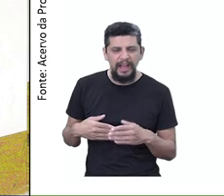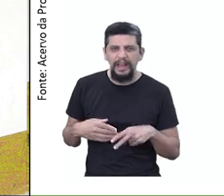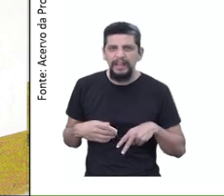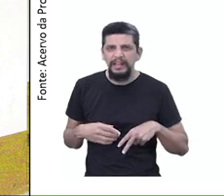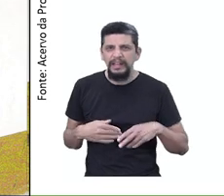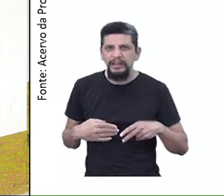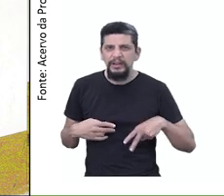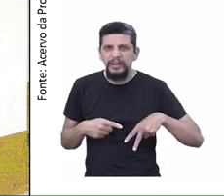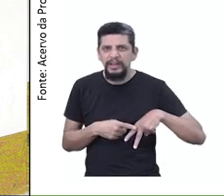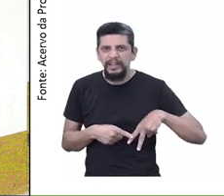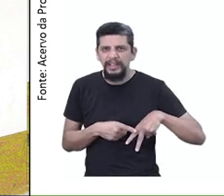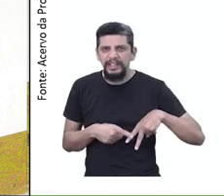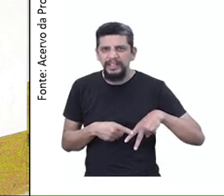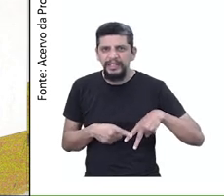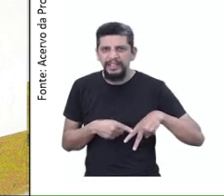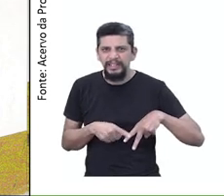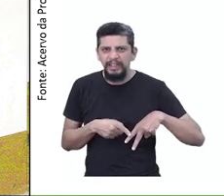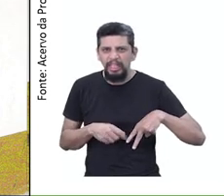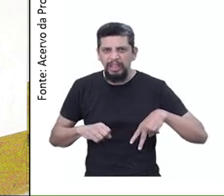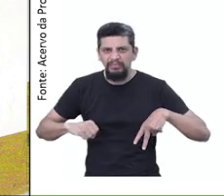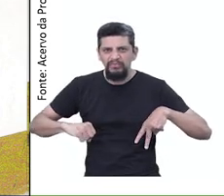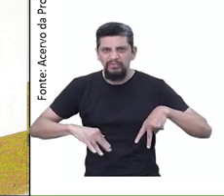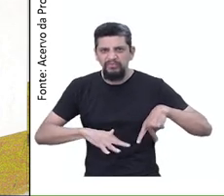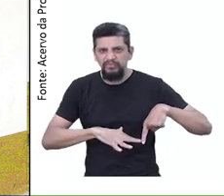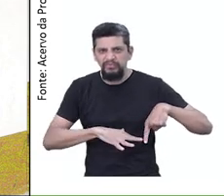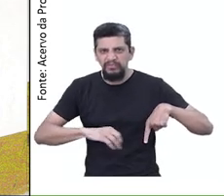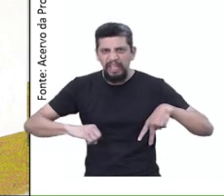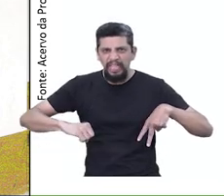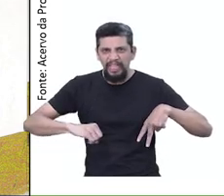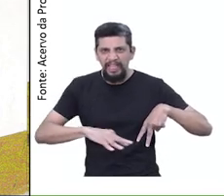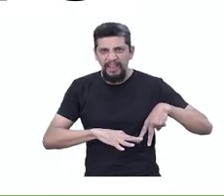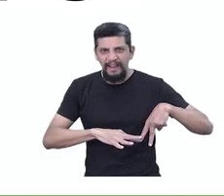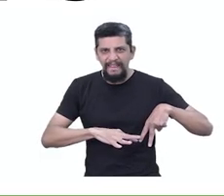dela ficou toda respingada.